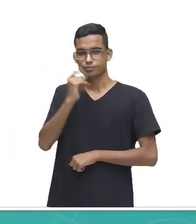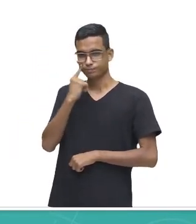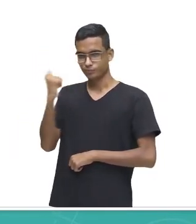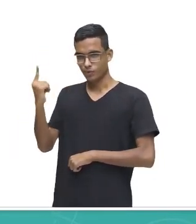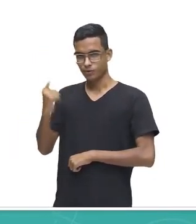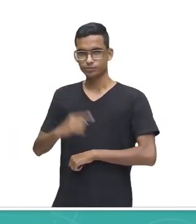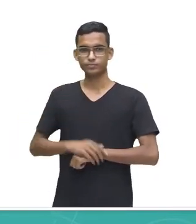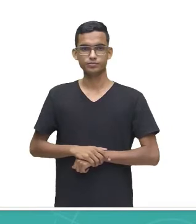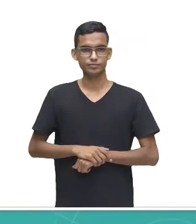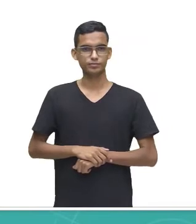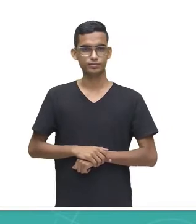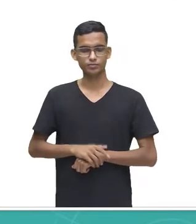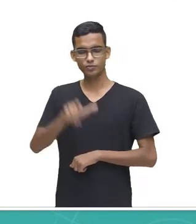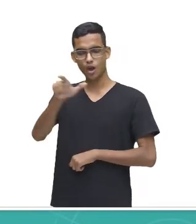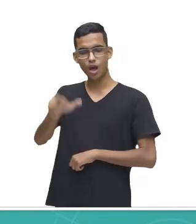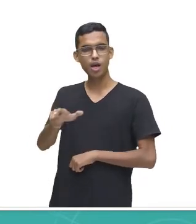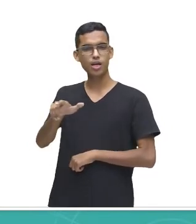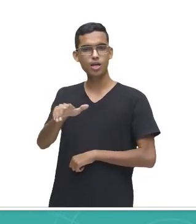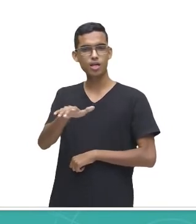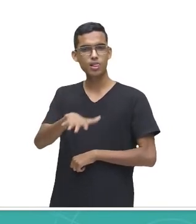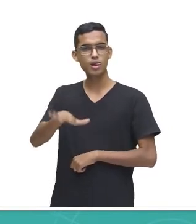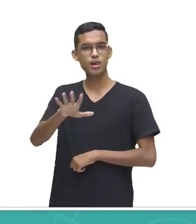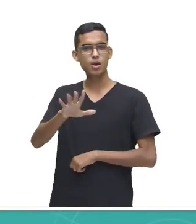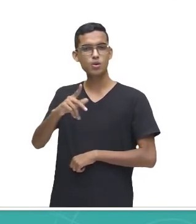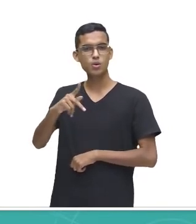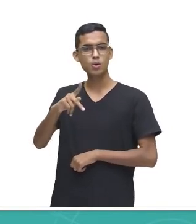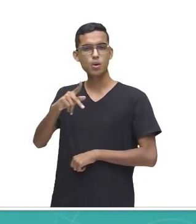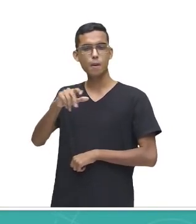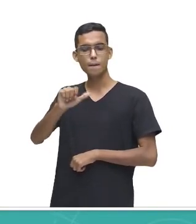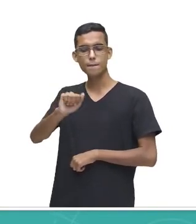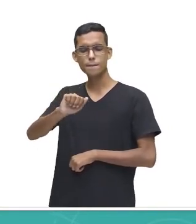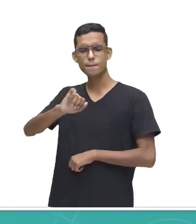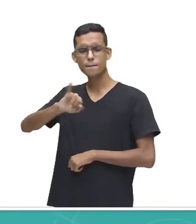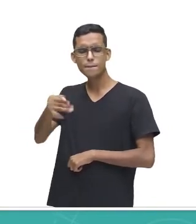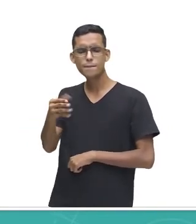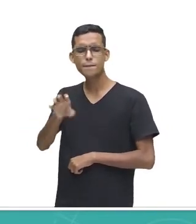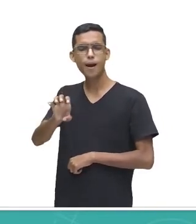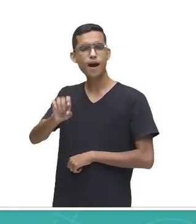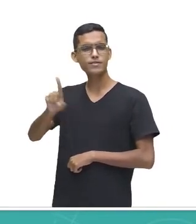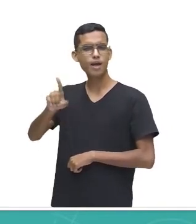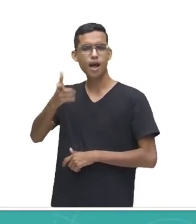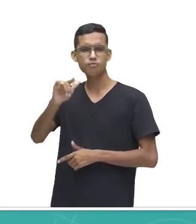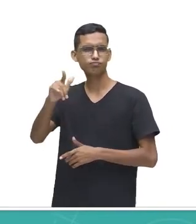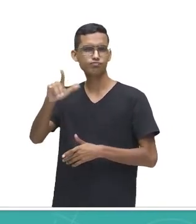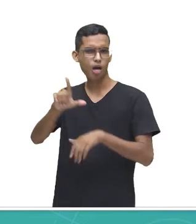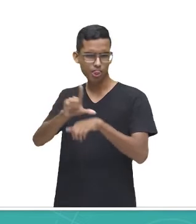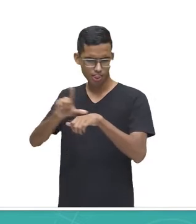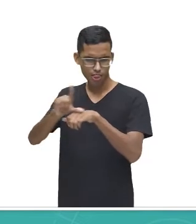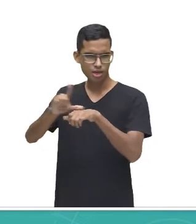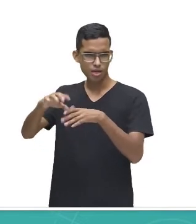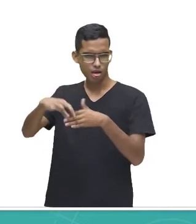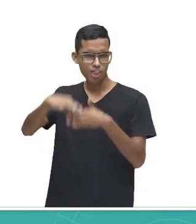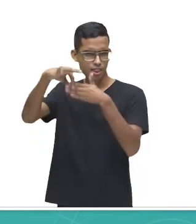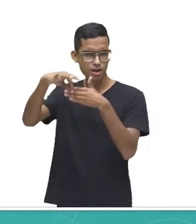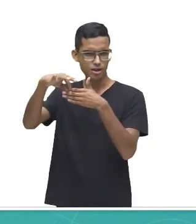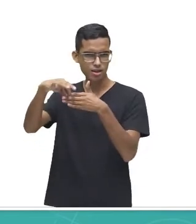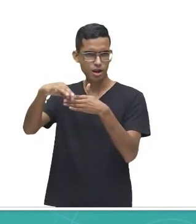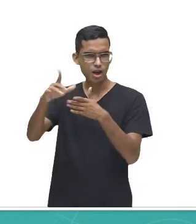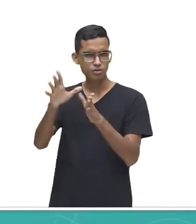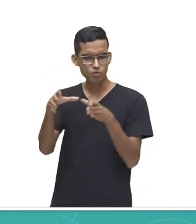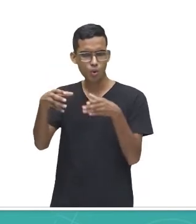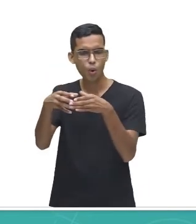função do pajé. A função do pajé está intrinsecamente ligada à